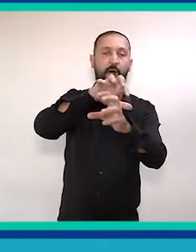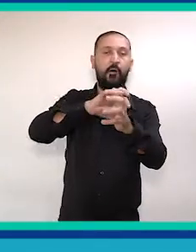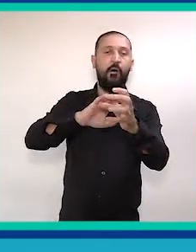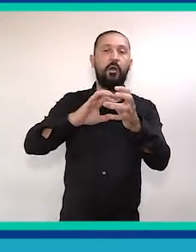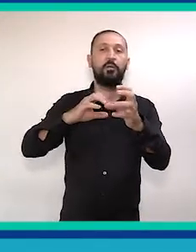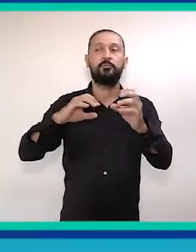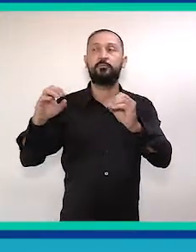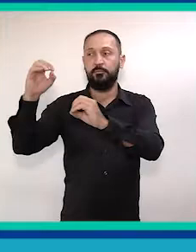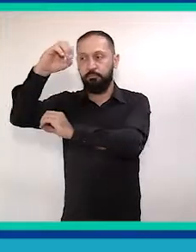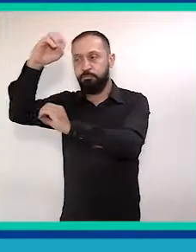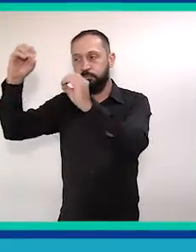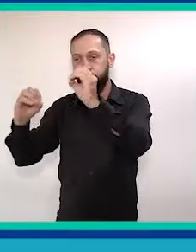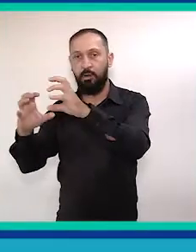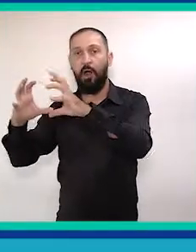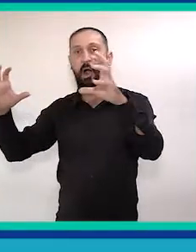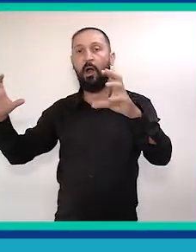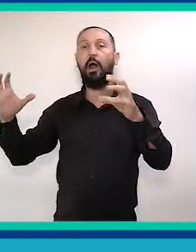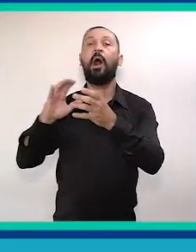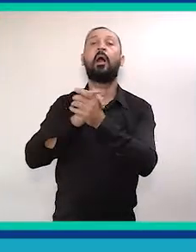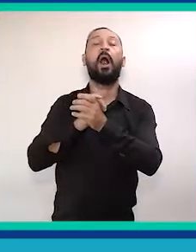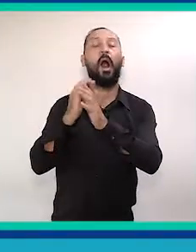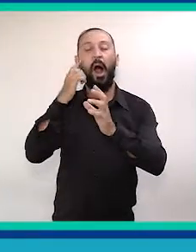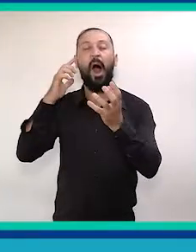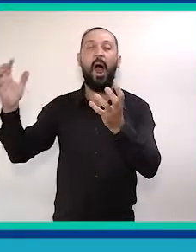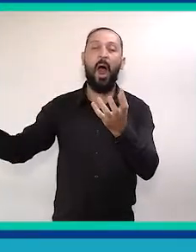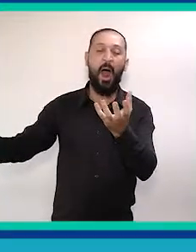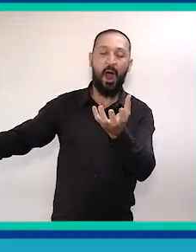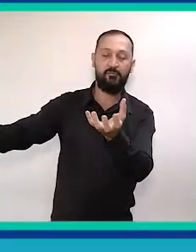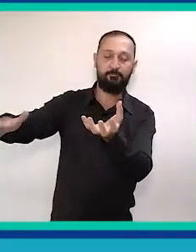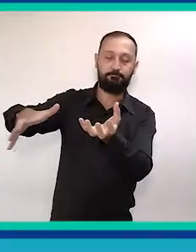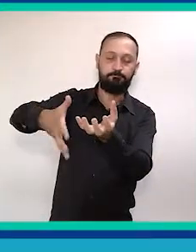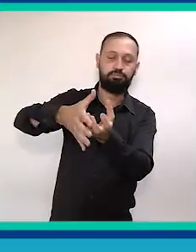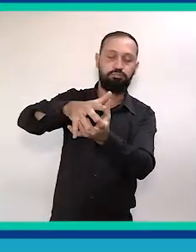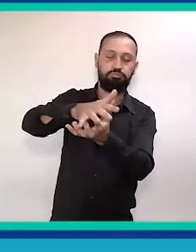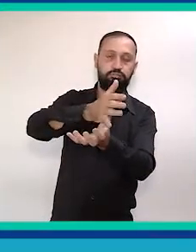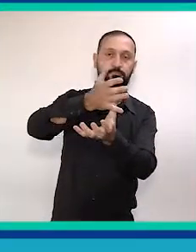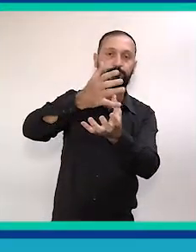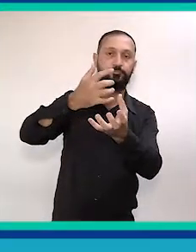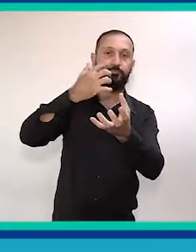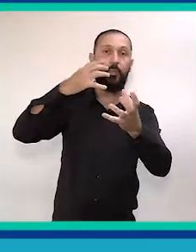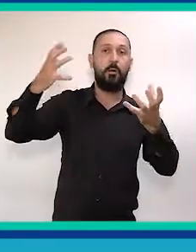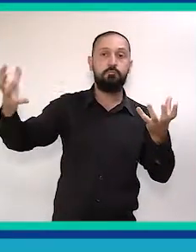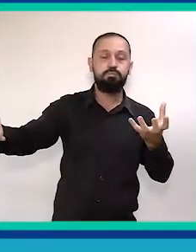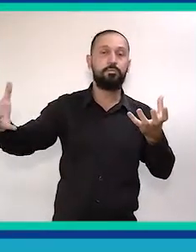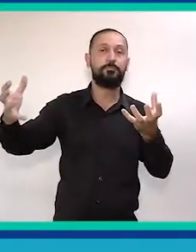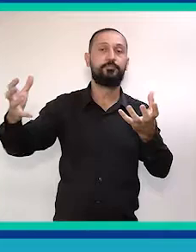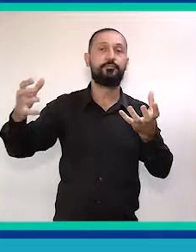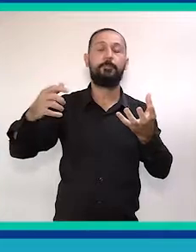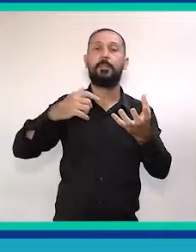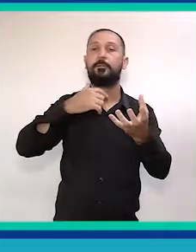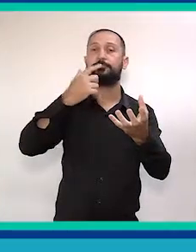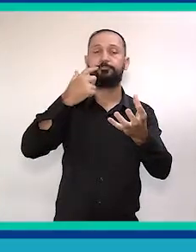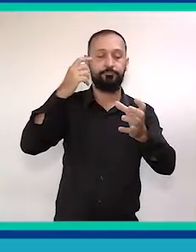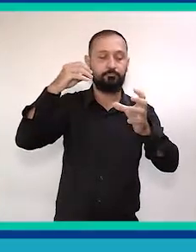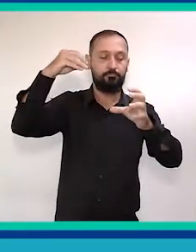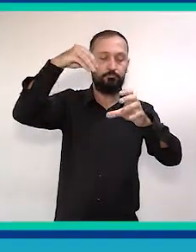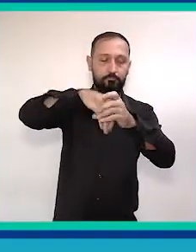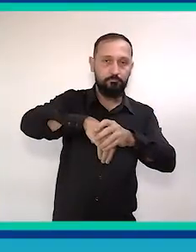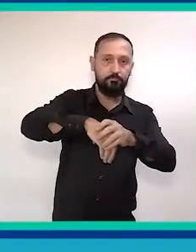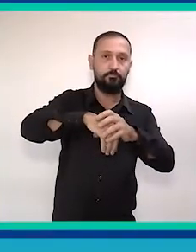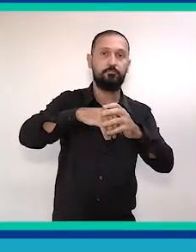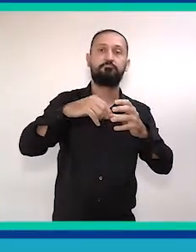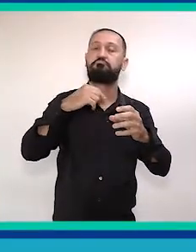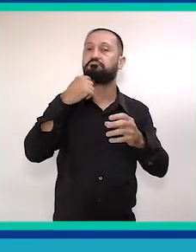poros. As moléculas grandes, quando elas estão passando por esses poros, como elas são grandes, elas